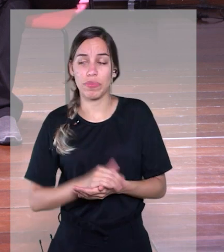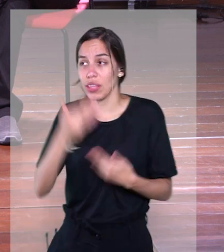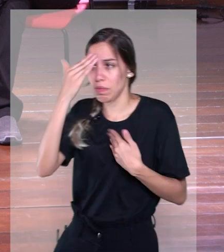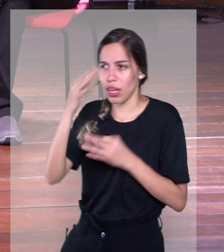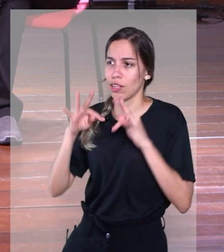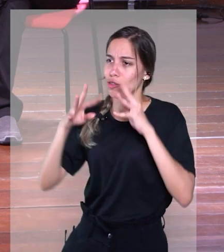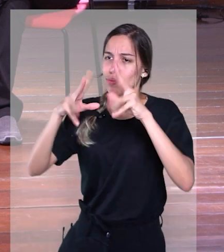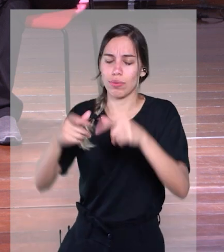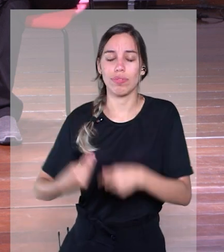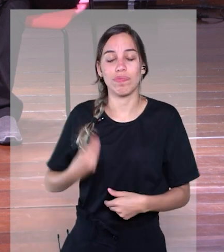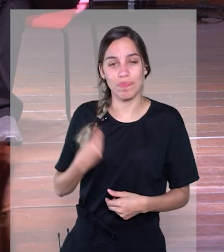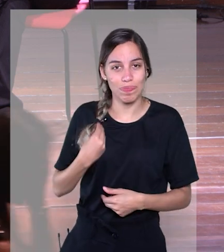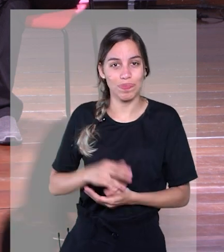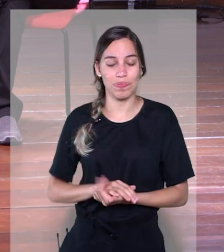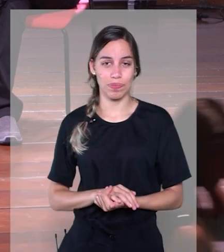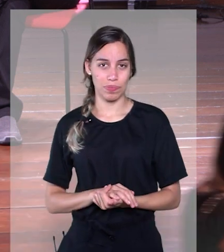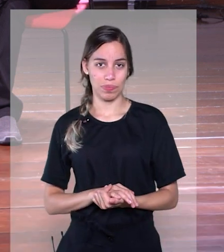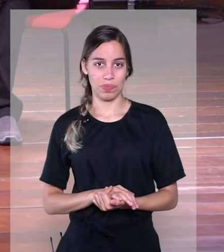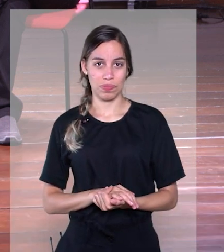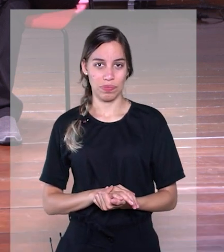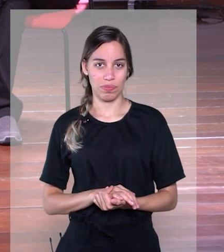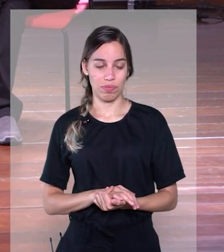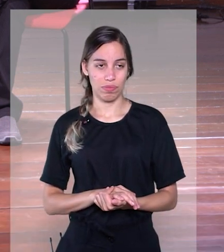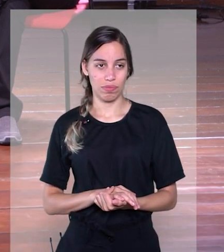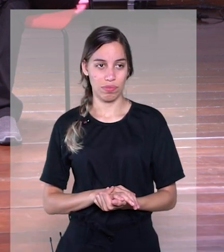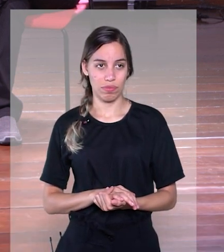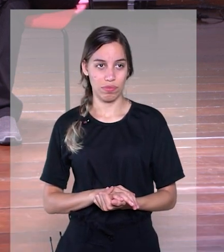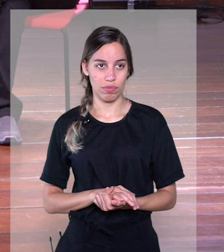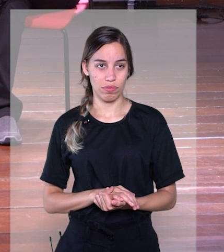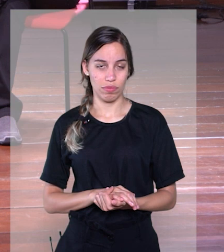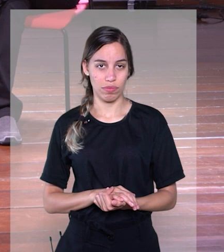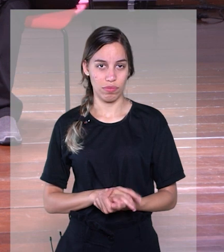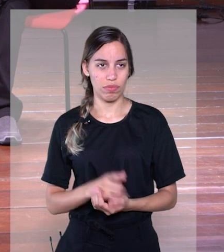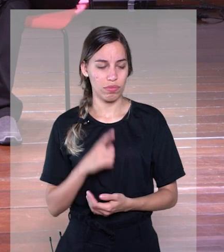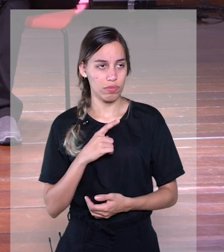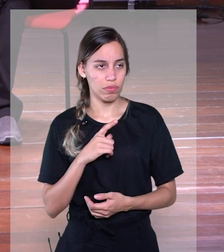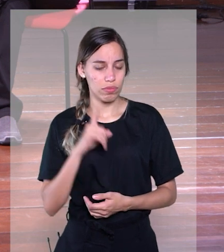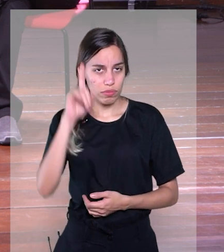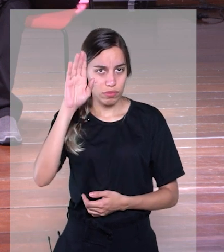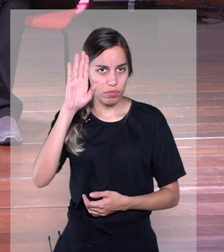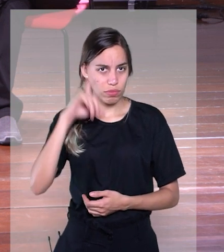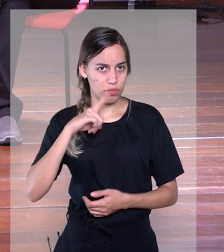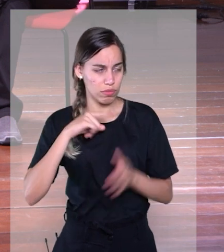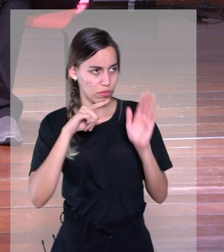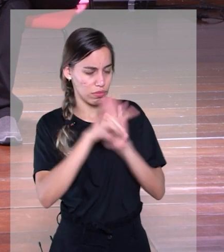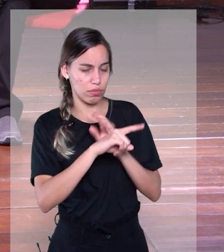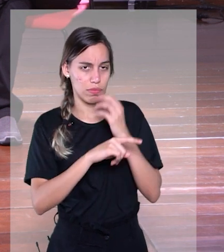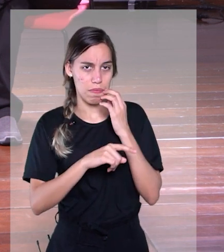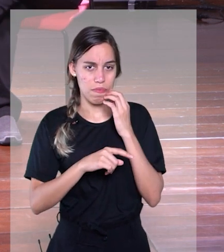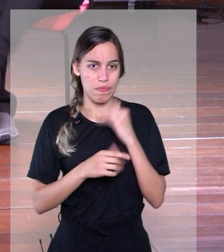todos por estarem aqui. Na plateia, um homem fala ao microfone. Carlos Drummond